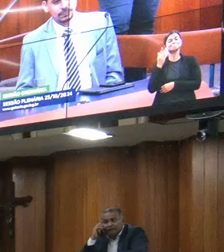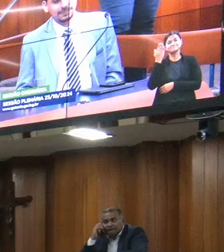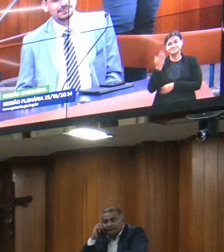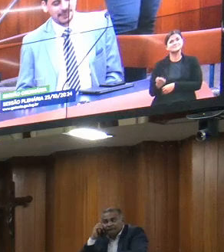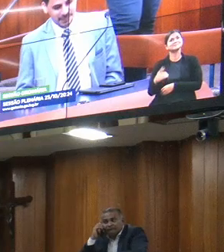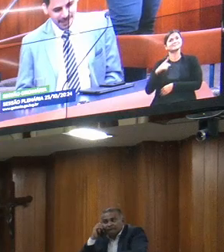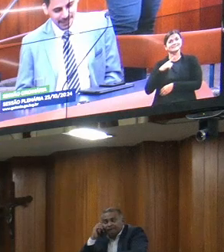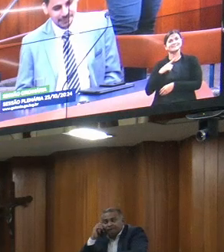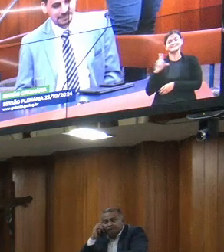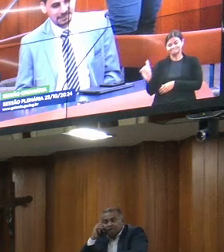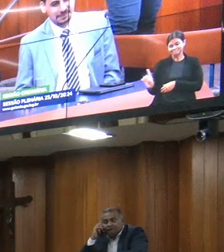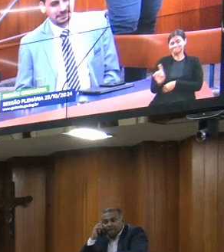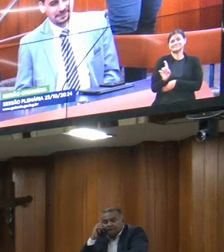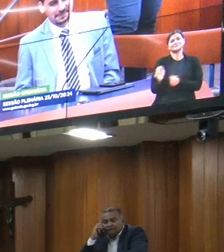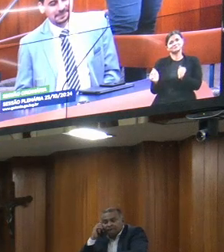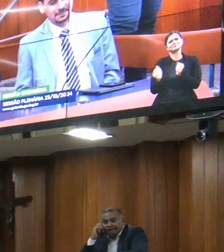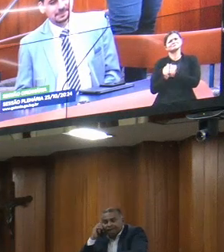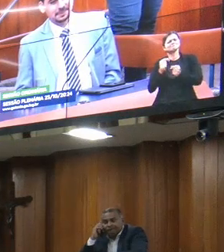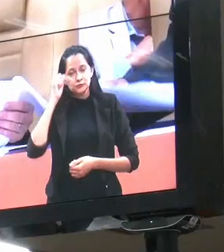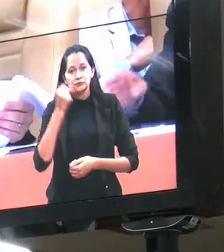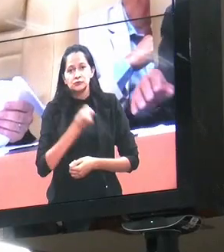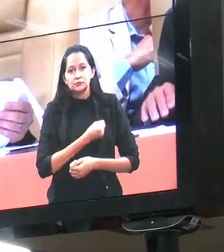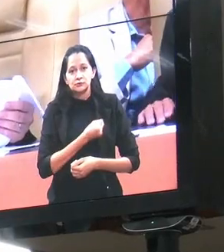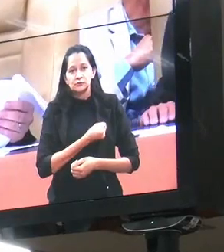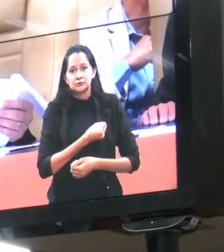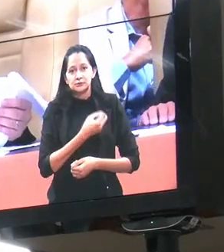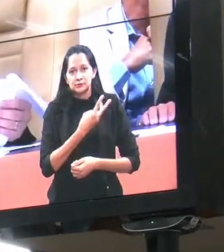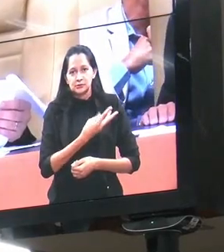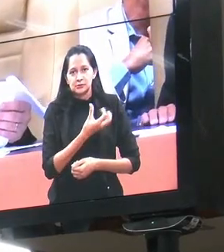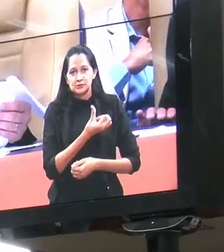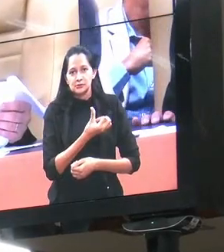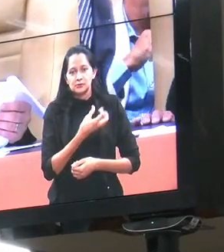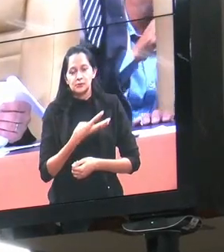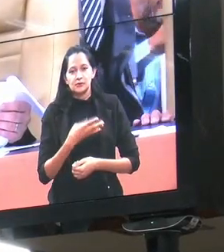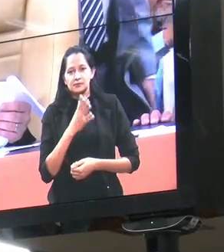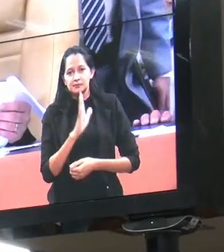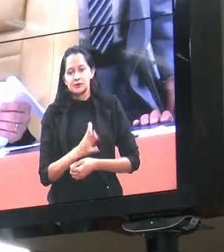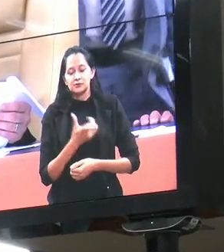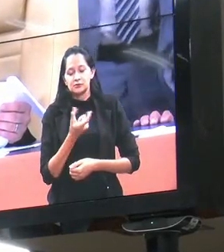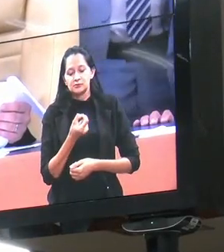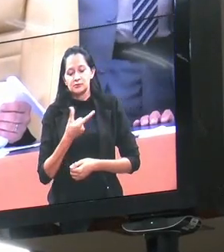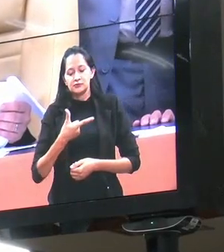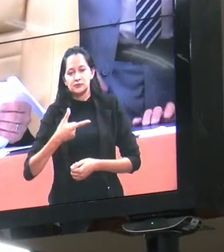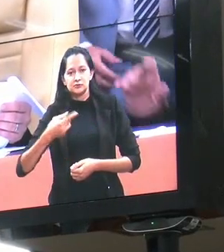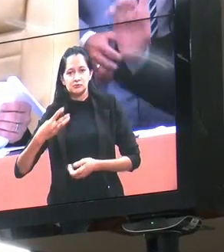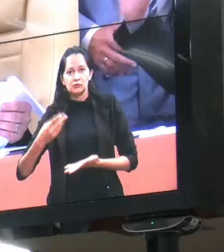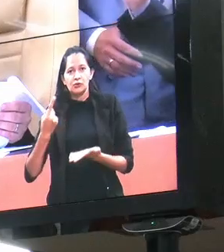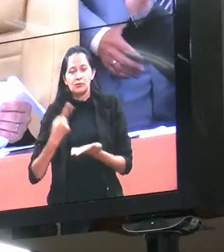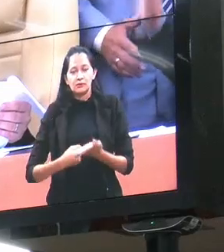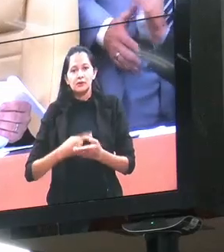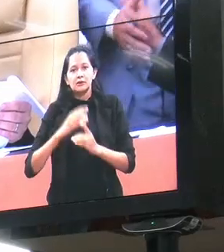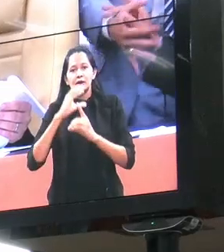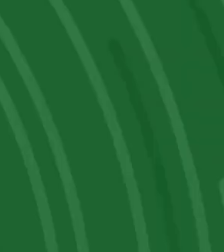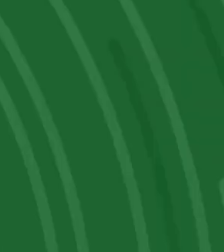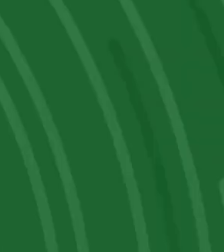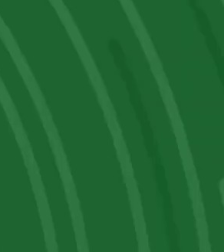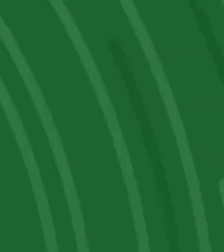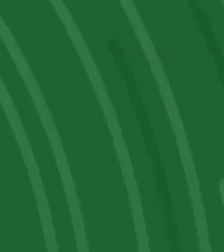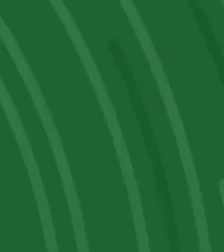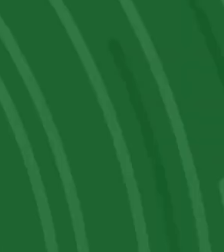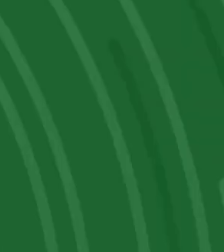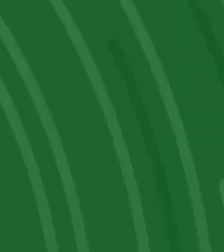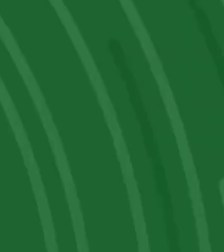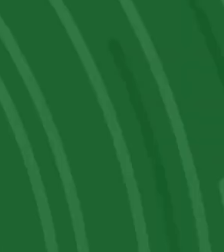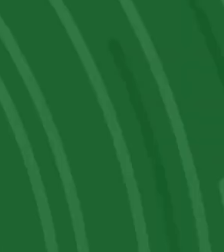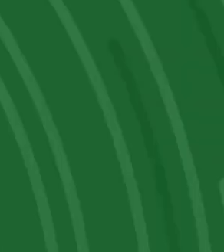matéria que ainda depende de mais um turno de votação no plenário busca impedir constrangimento de quem está inadimplente com a conta de energia. O texto